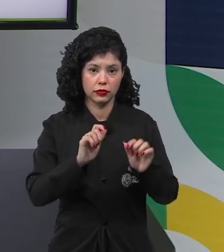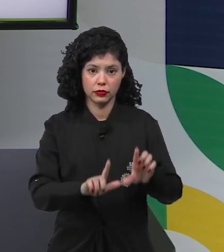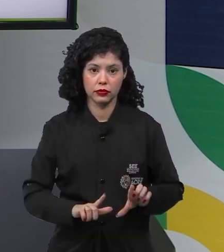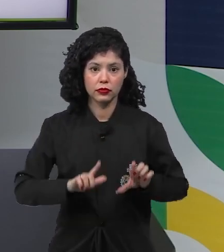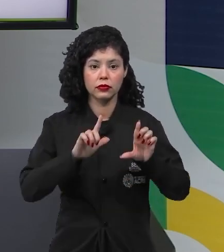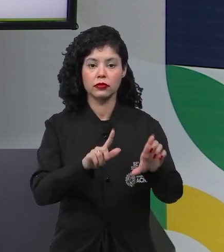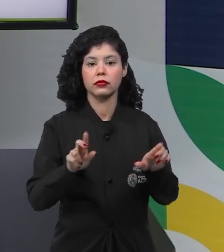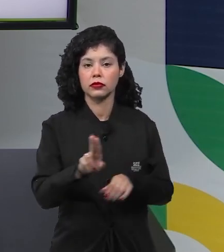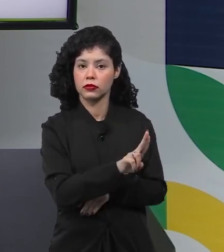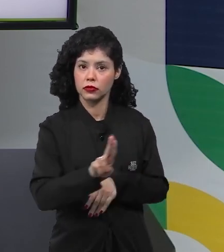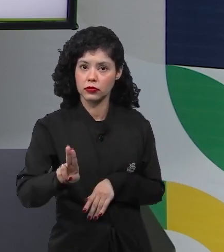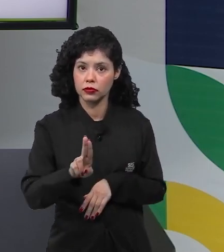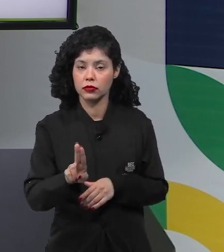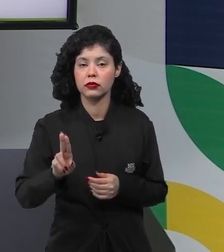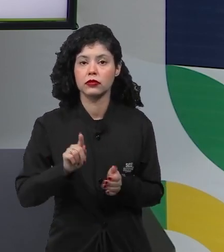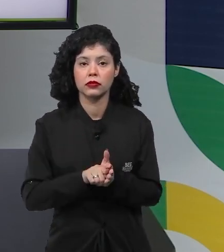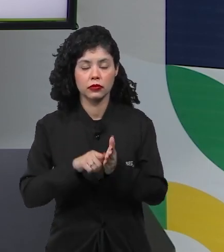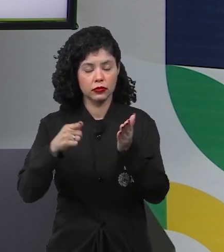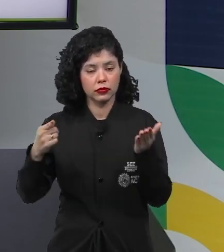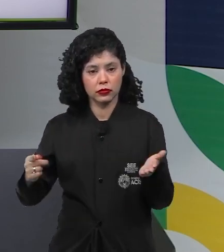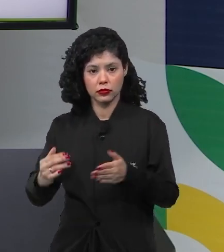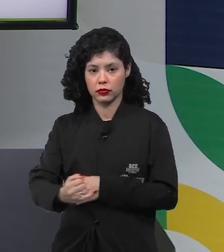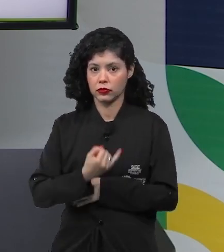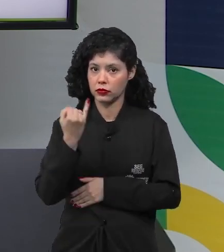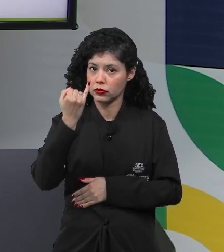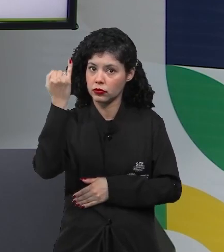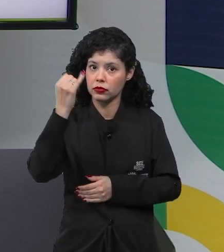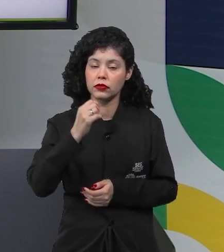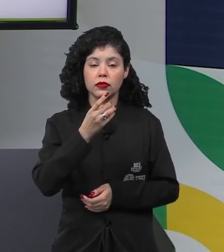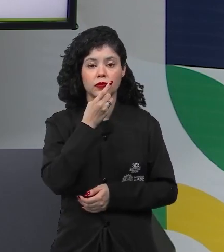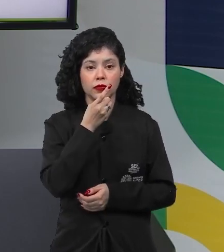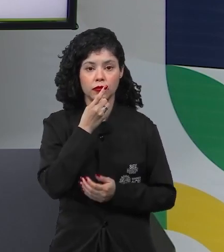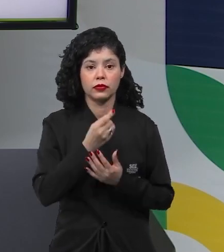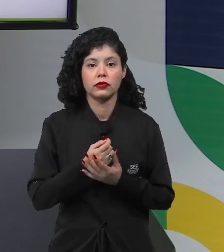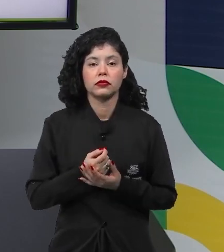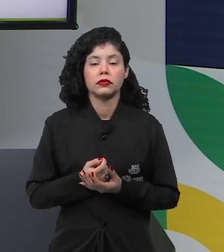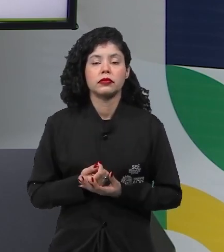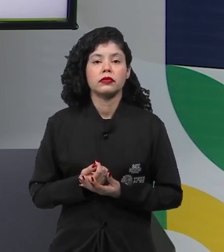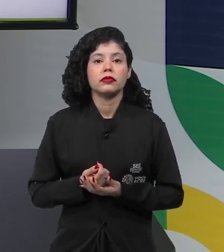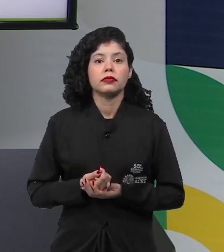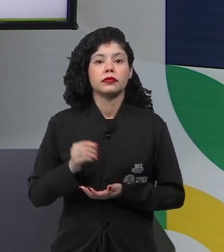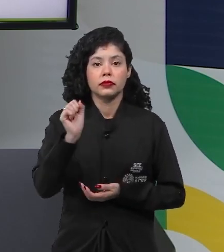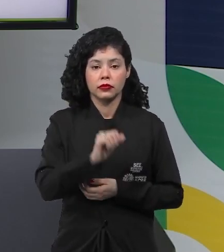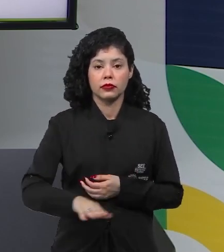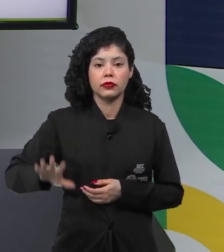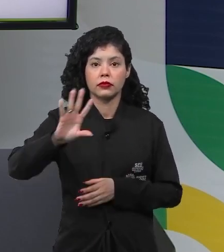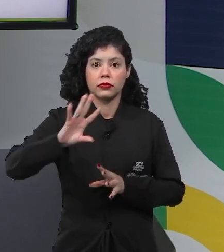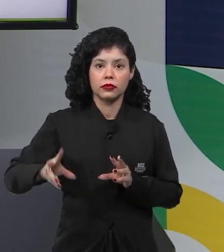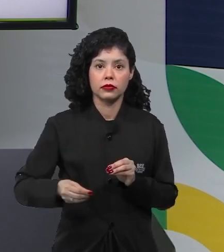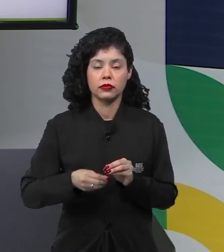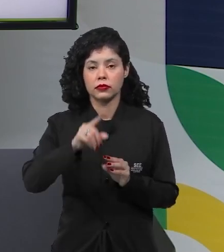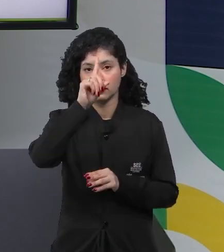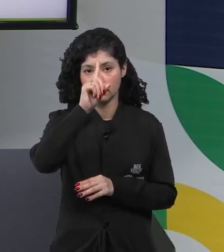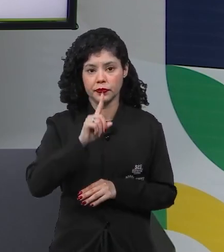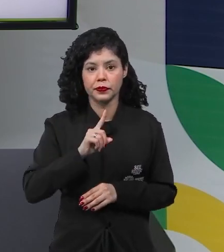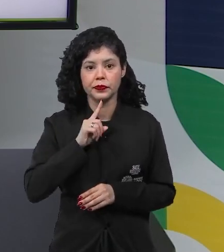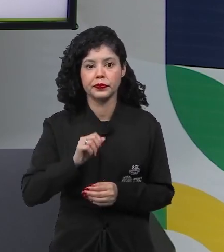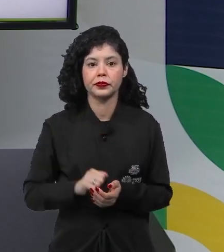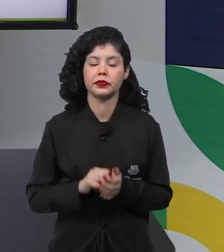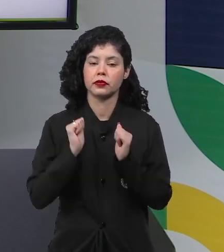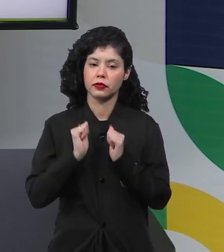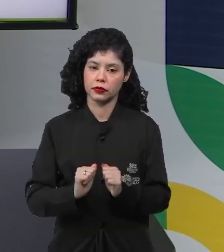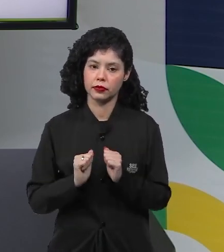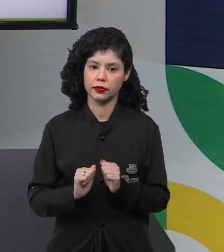manchete, o nome do jornal, as principais notícias do dia. Geralmente eles também adicionam imagens para poder ilustrar